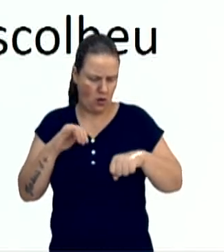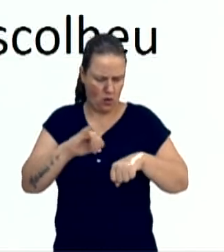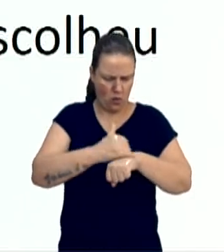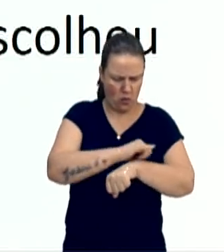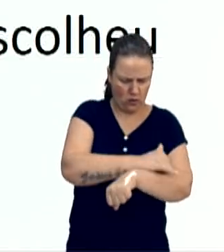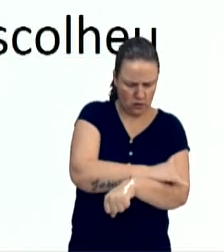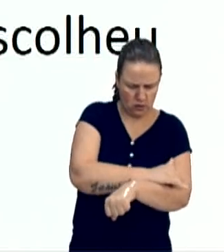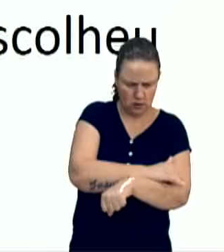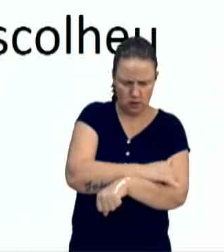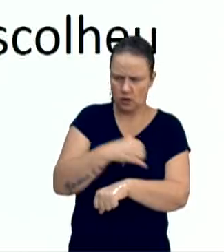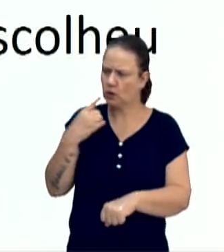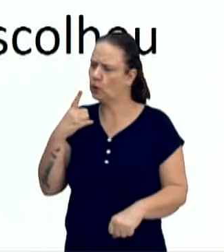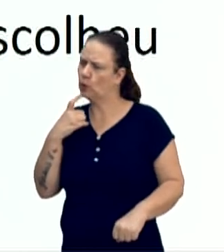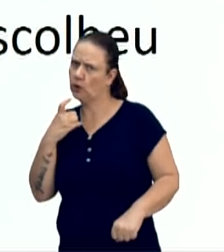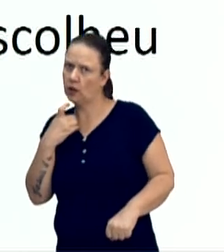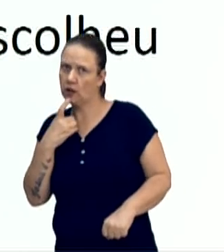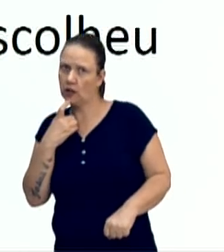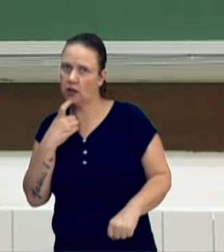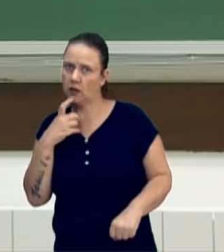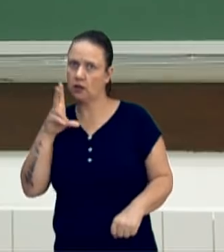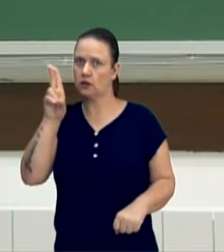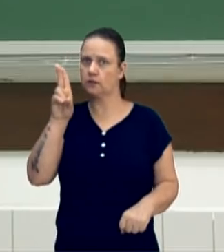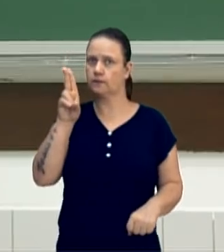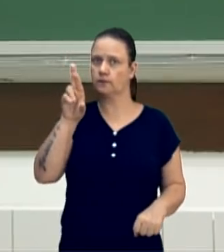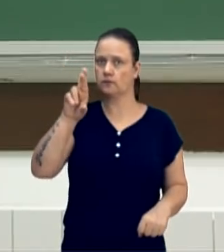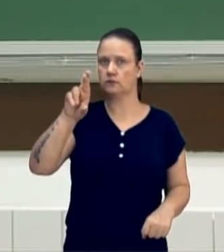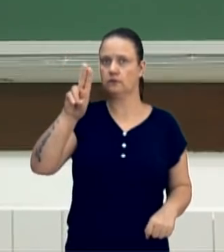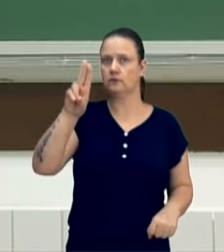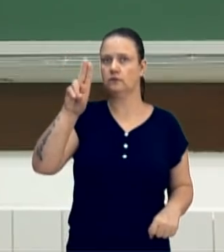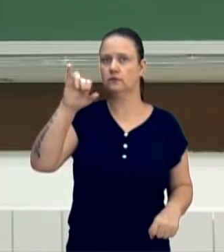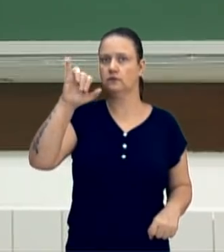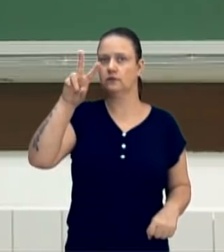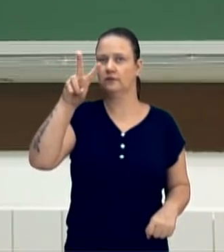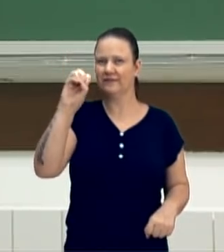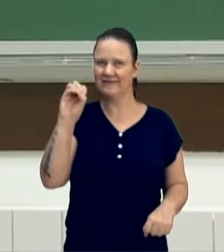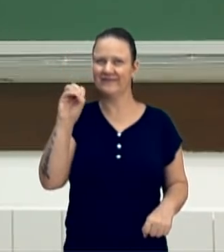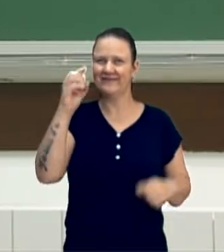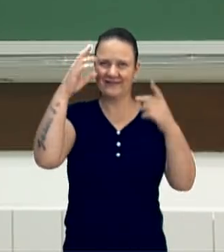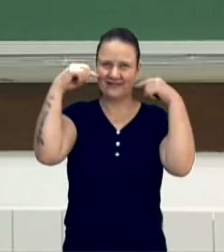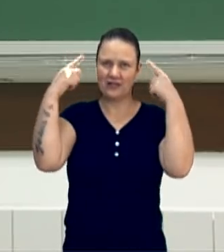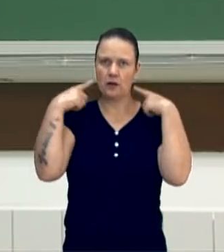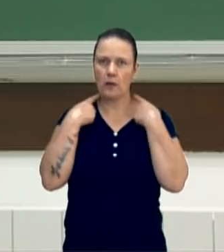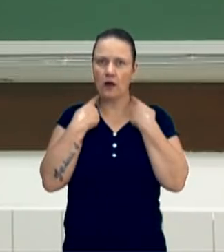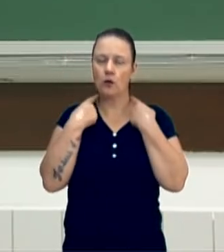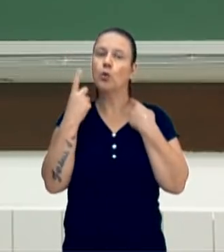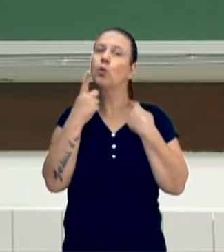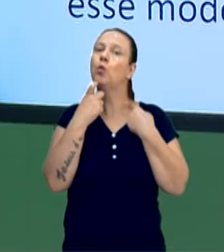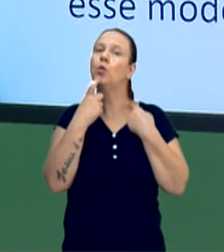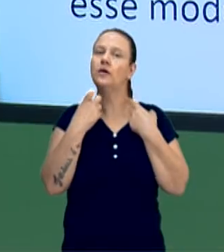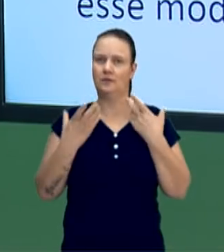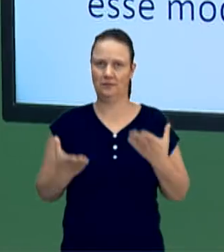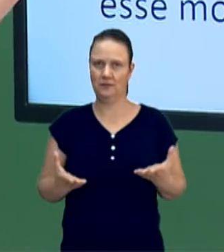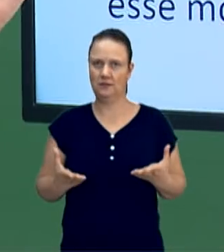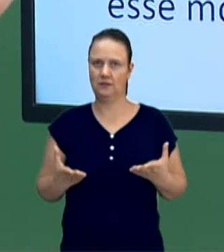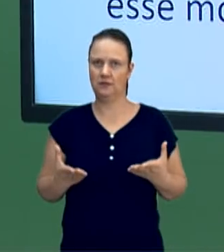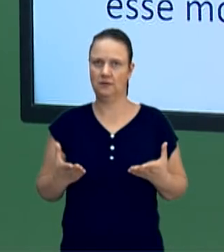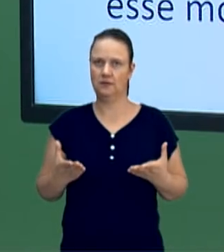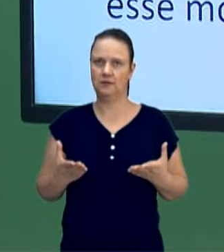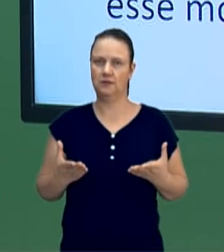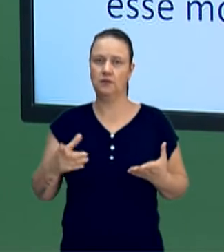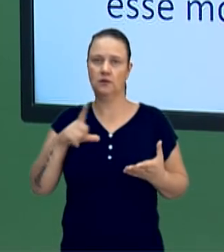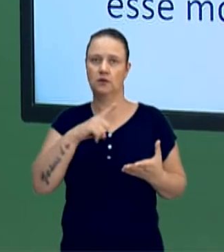ruivinho. Já ouviram? Já vocês ouvem muito essas palavras às vezes, né? Essas palavras que terminam